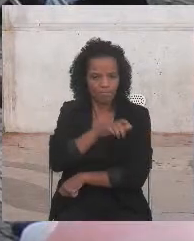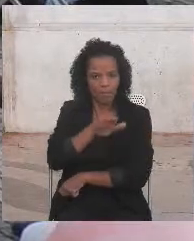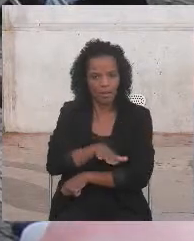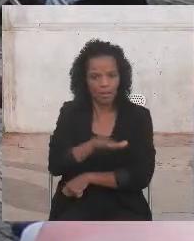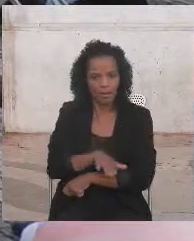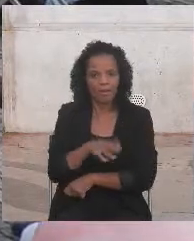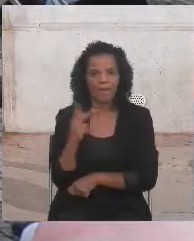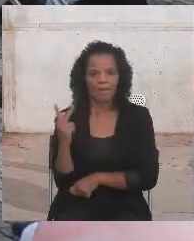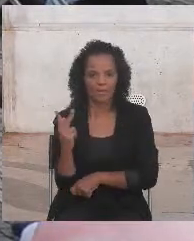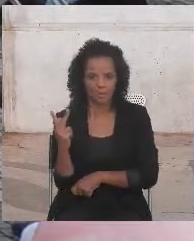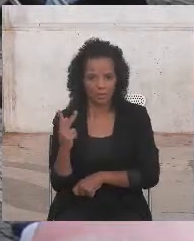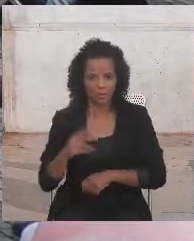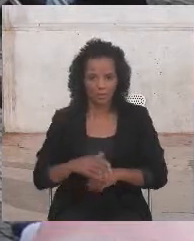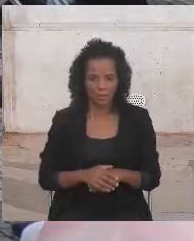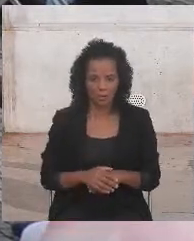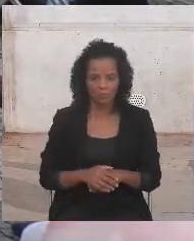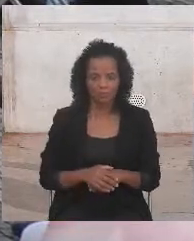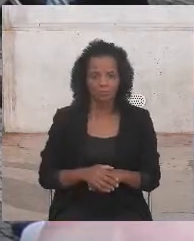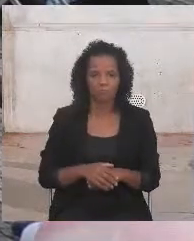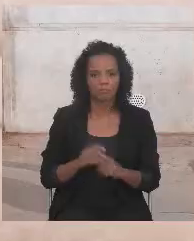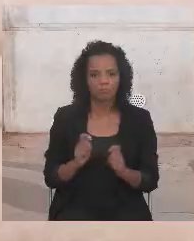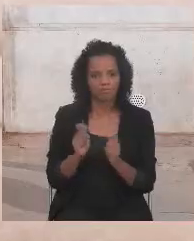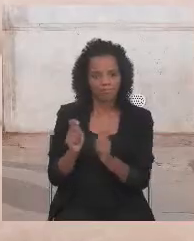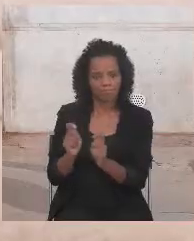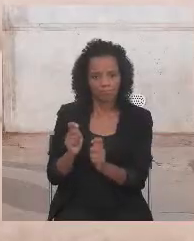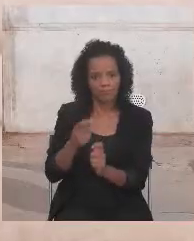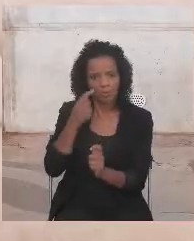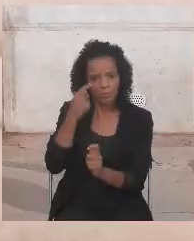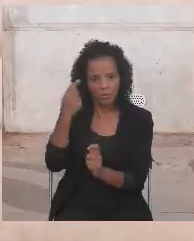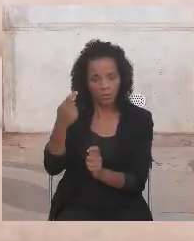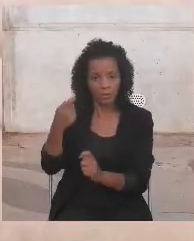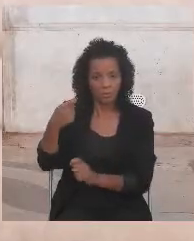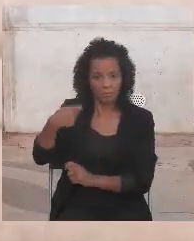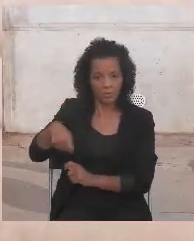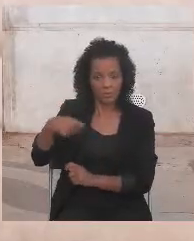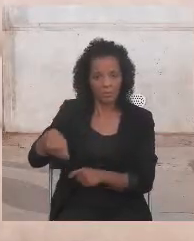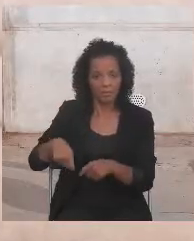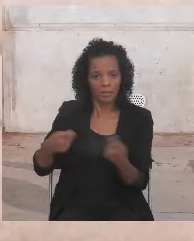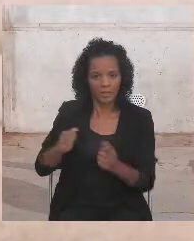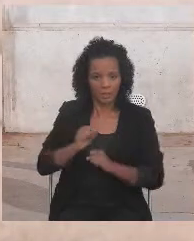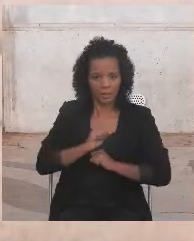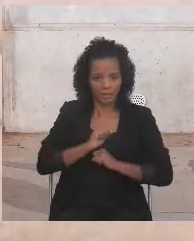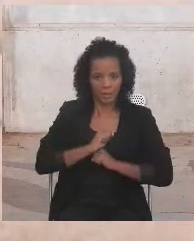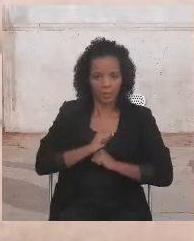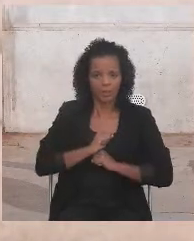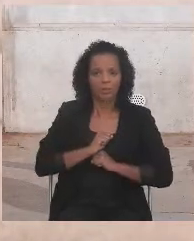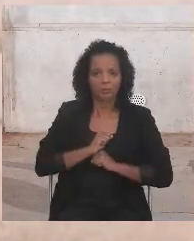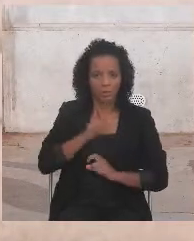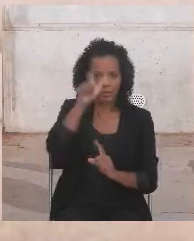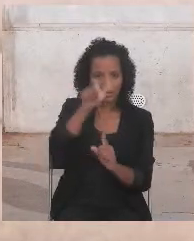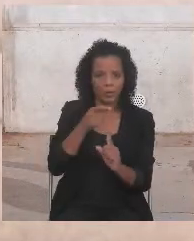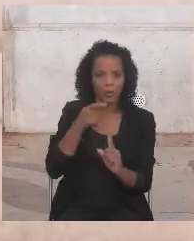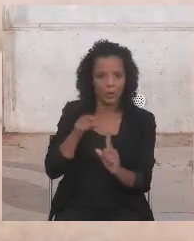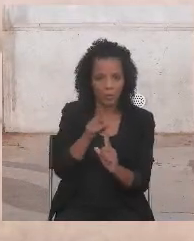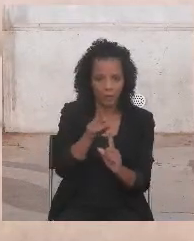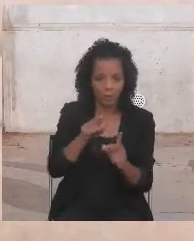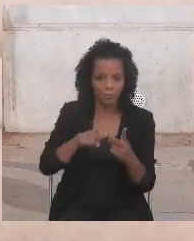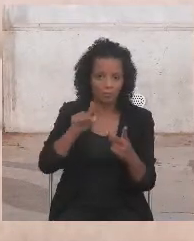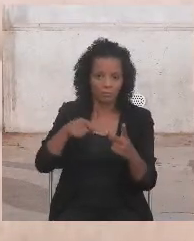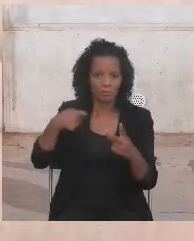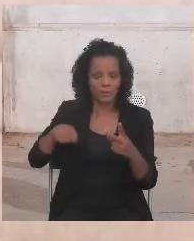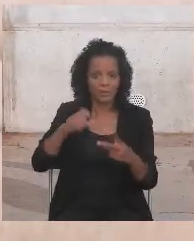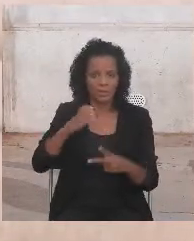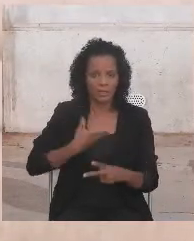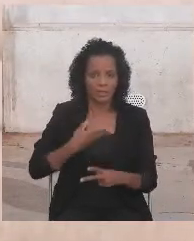na vereação, com uma menção muito especial ao presidente do meu partido, Rui Rio, e ao presidente